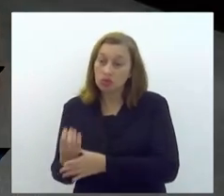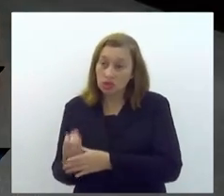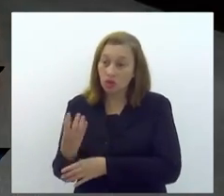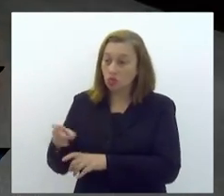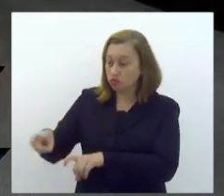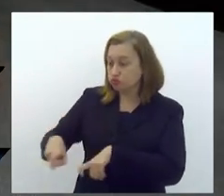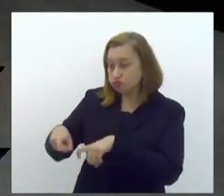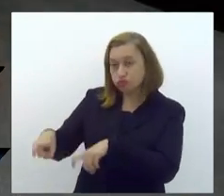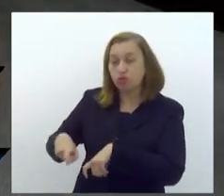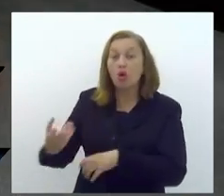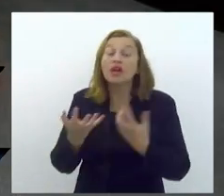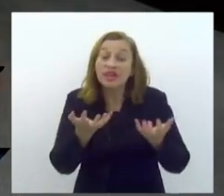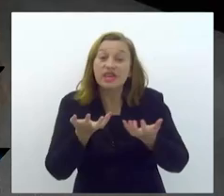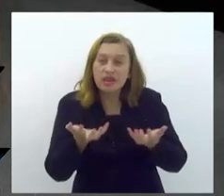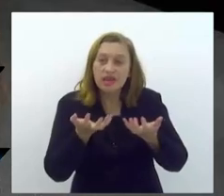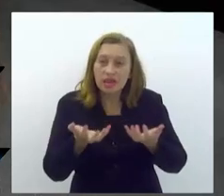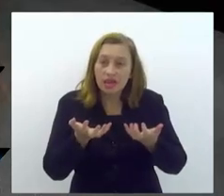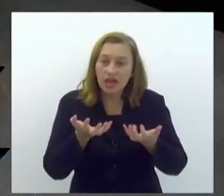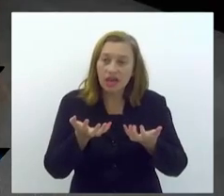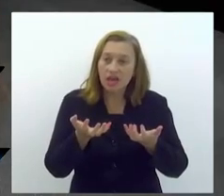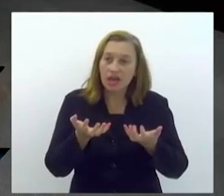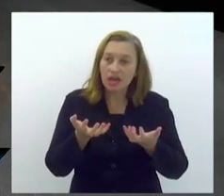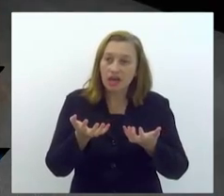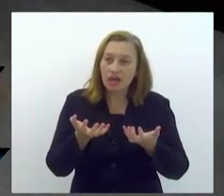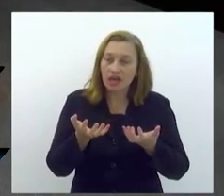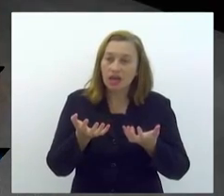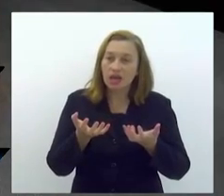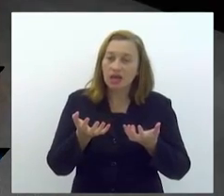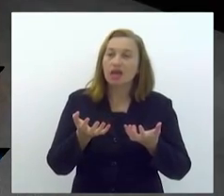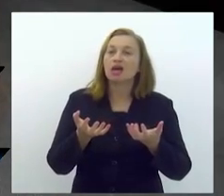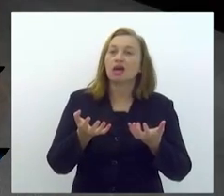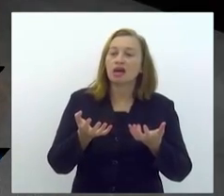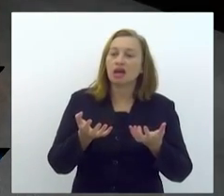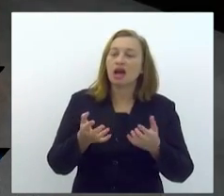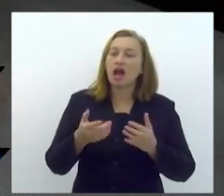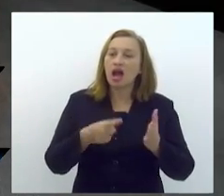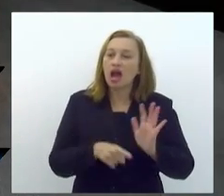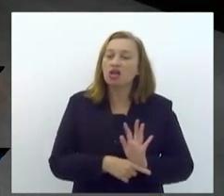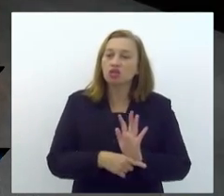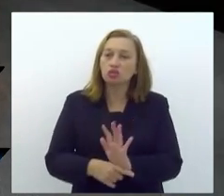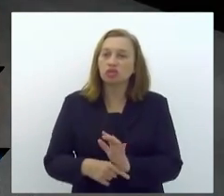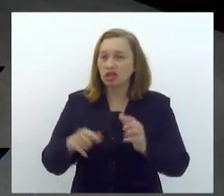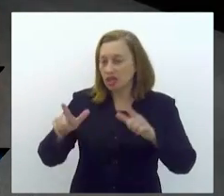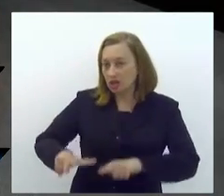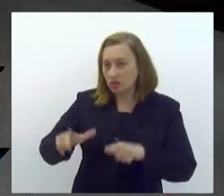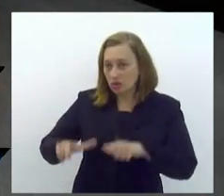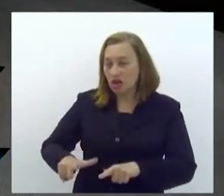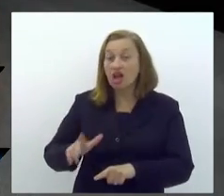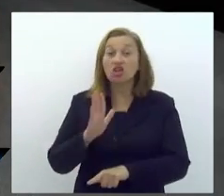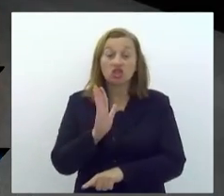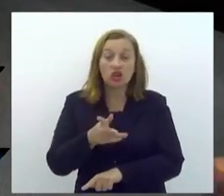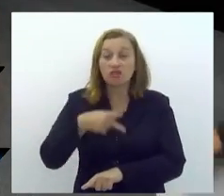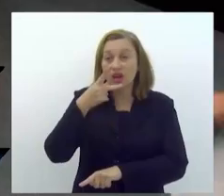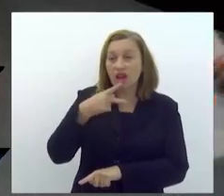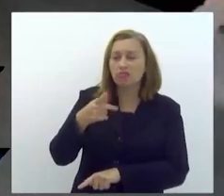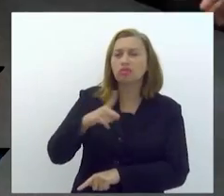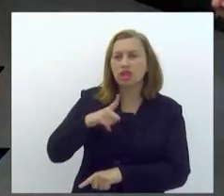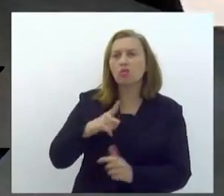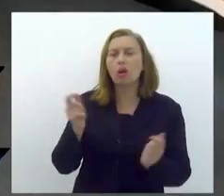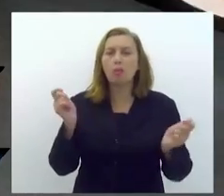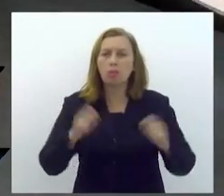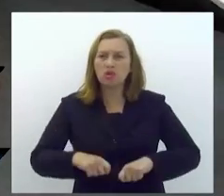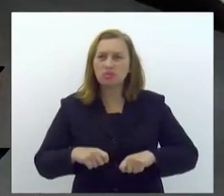que querem a aquele a pacificação daquele território porque já disseminaram que há uma possibilidade de